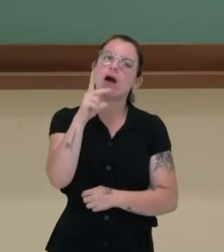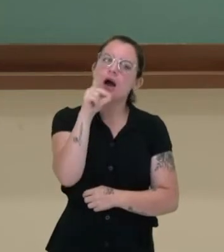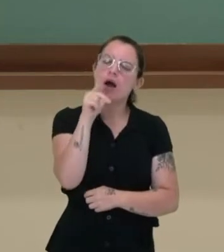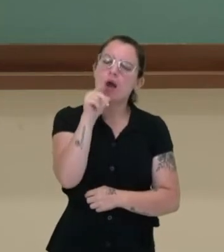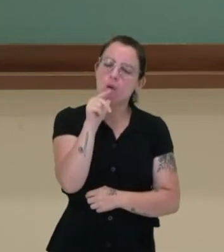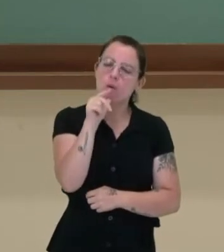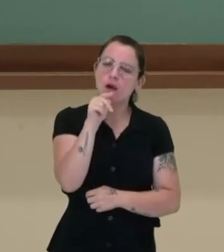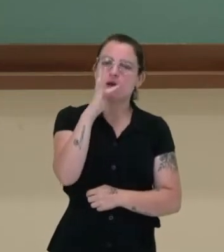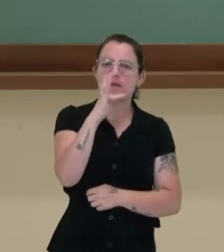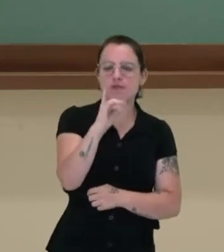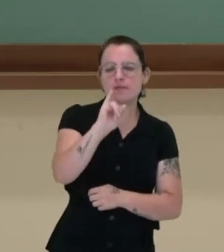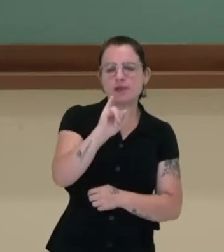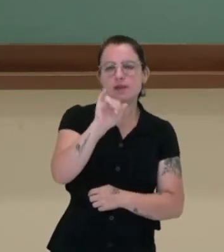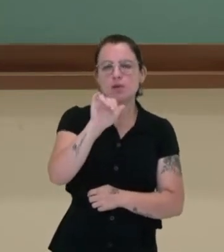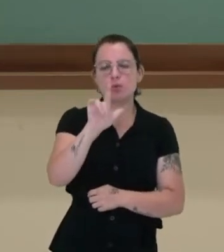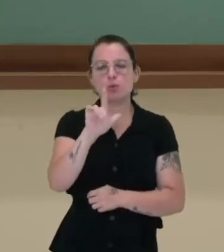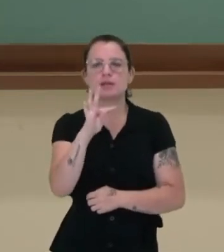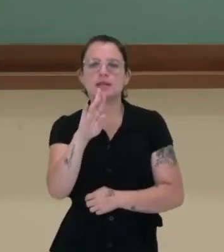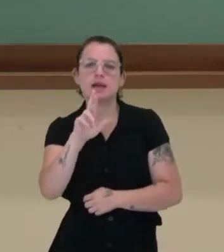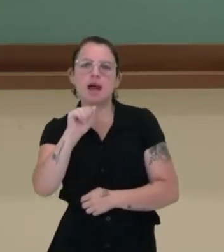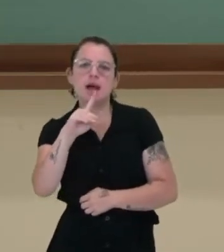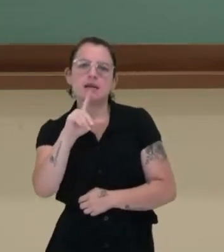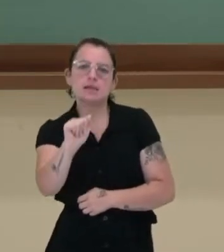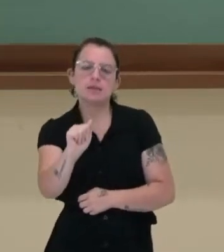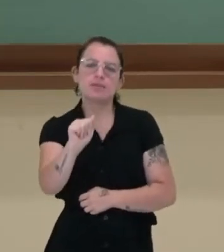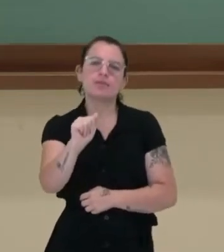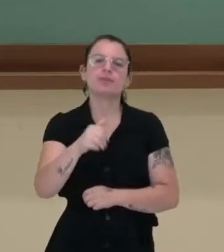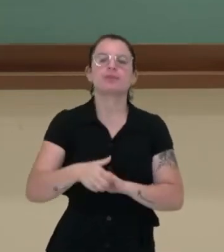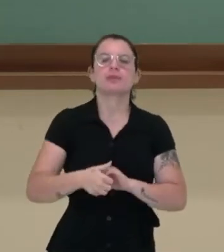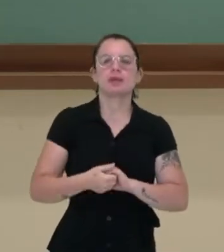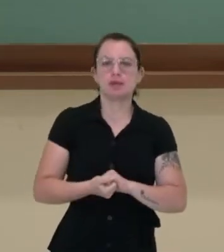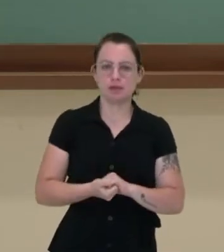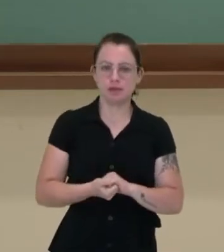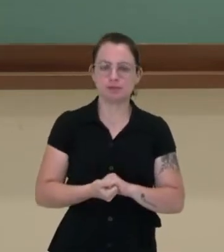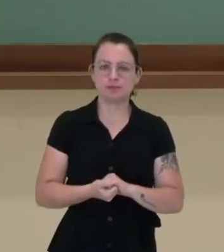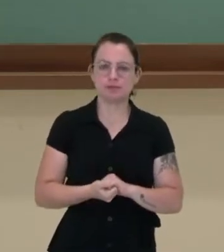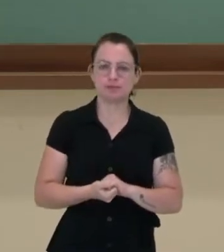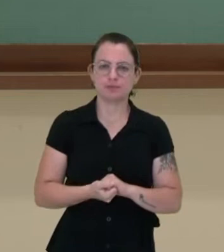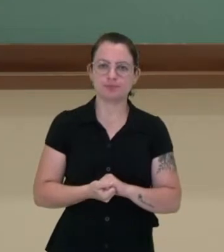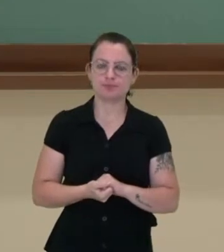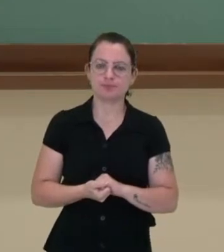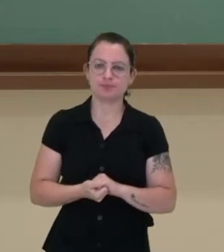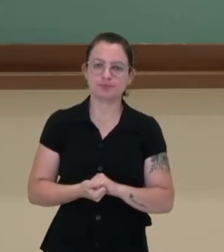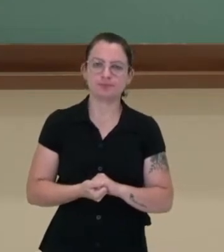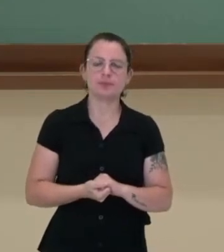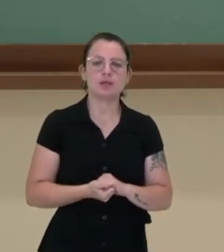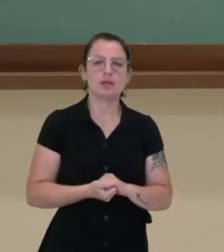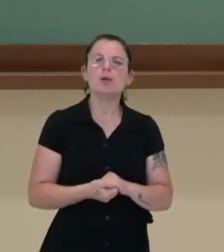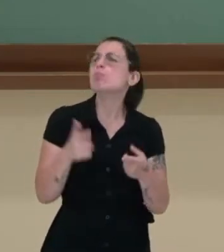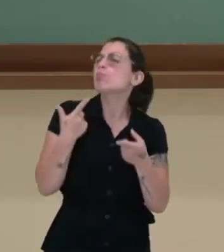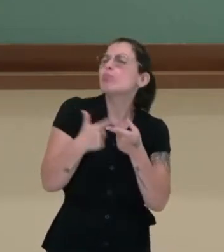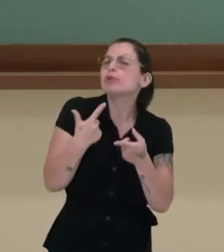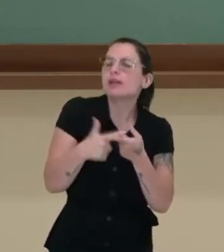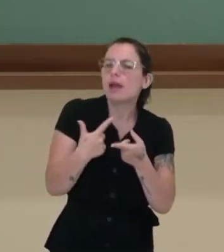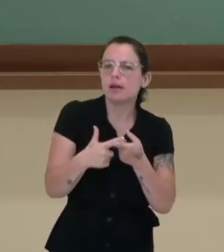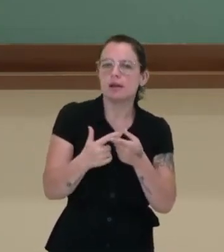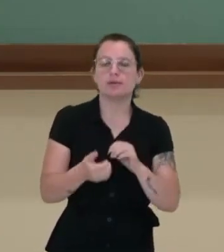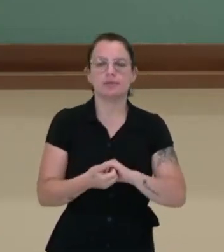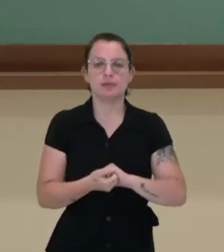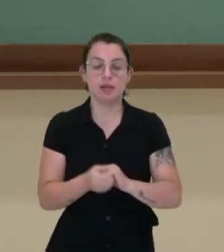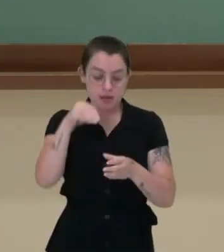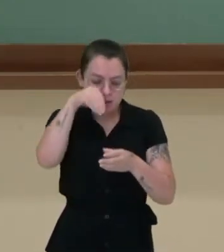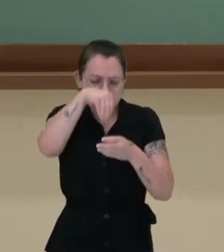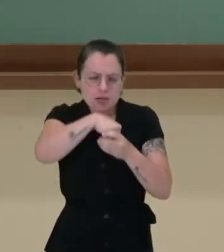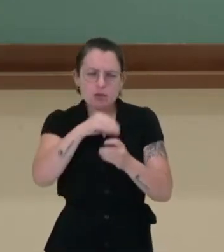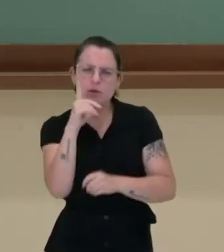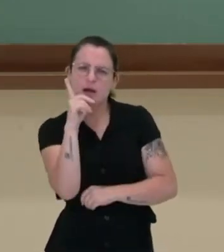a colher, espera esfriar um pouquinho e depois faz uso dessa água fervida. Por quê? Dentro da